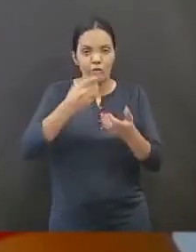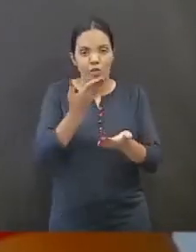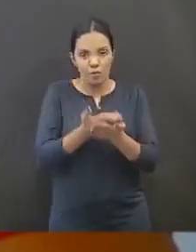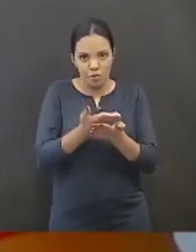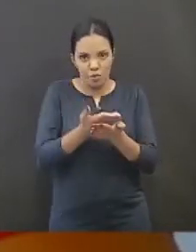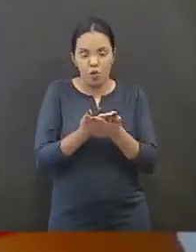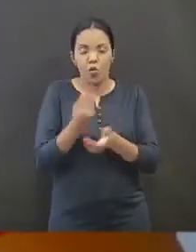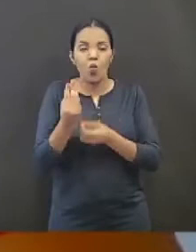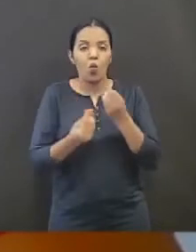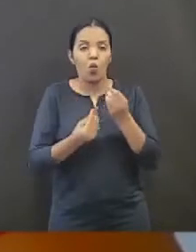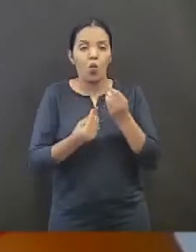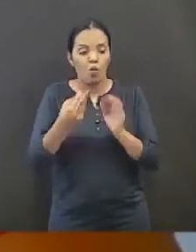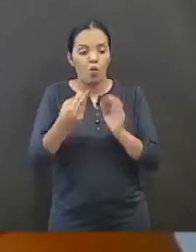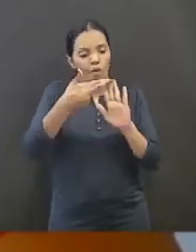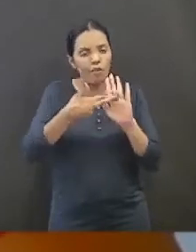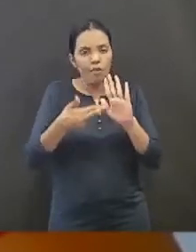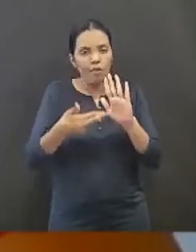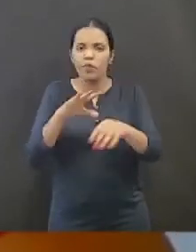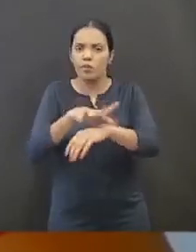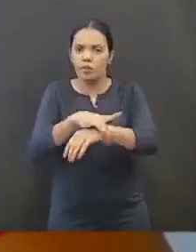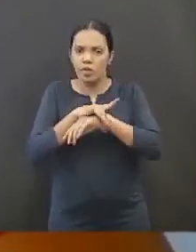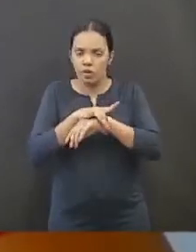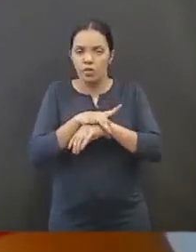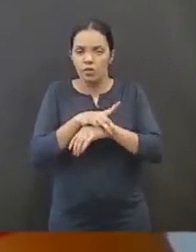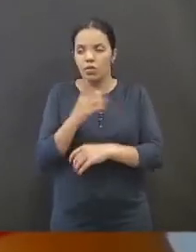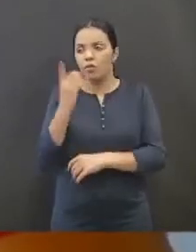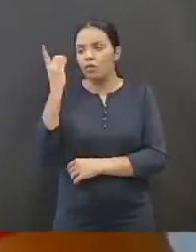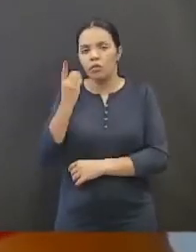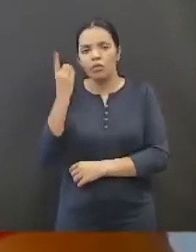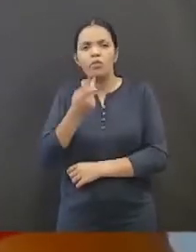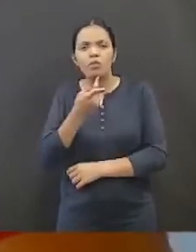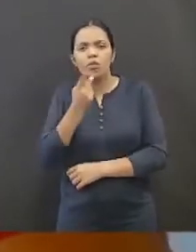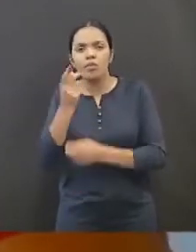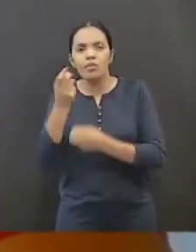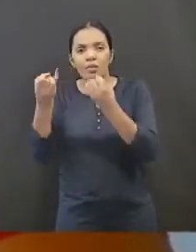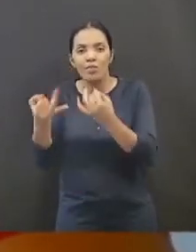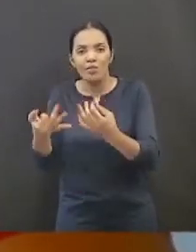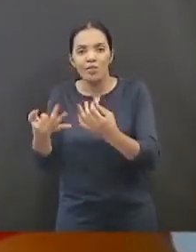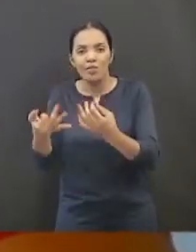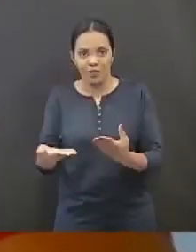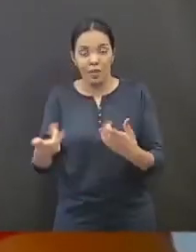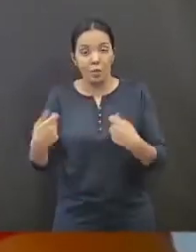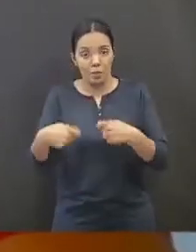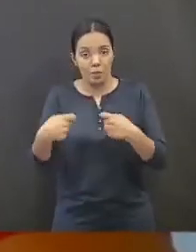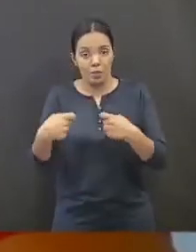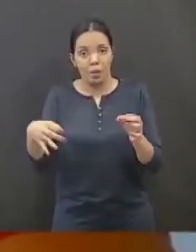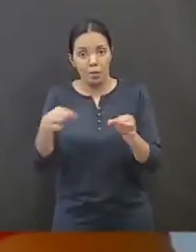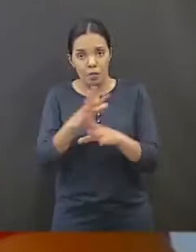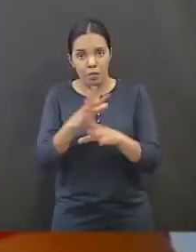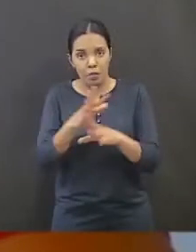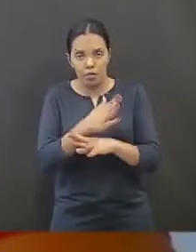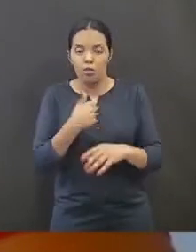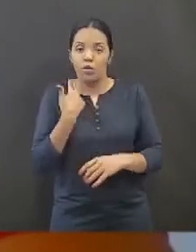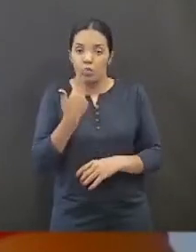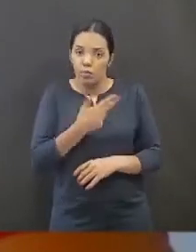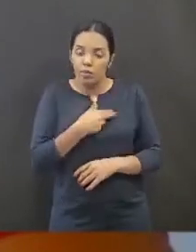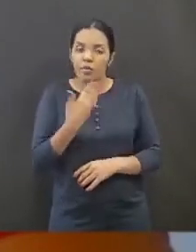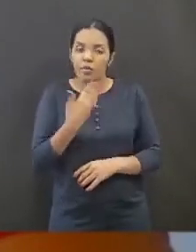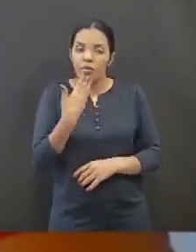segurança, aquilo que o deputado Homero Marques tocou hoje no assunto, para que a gente tivesse um protocolo de